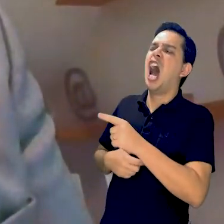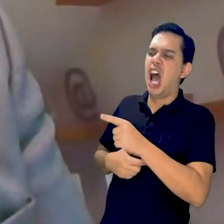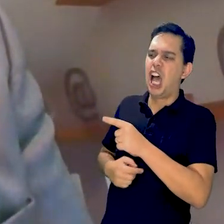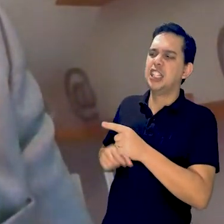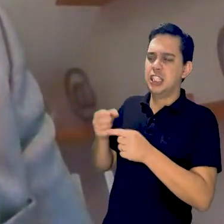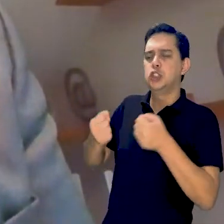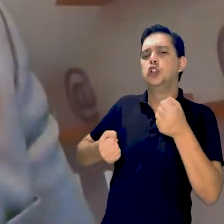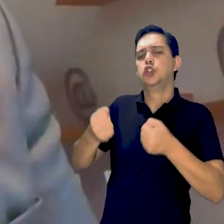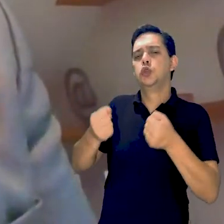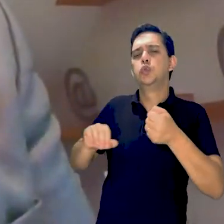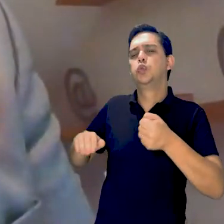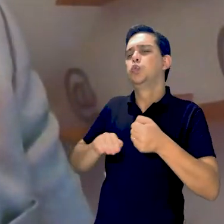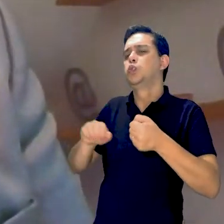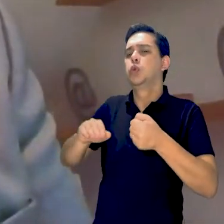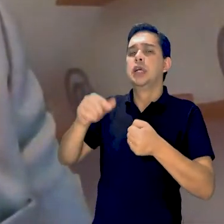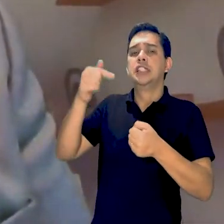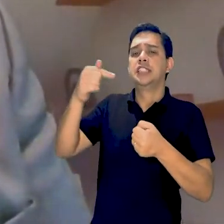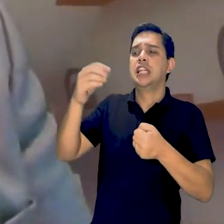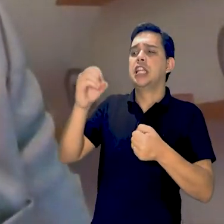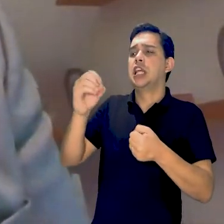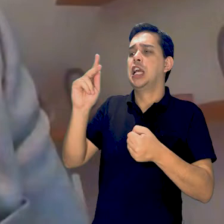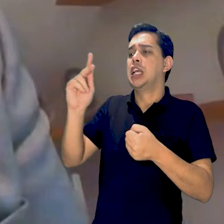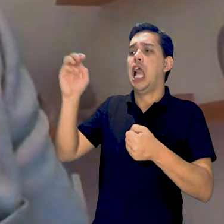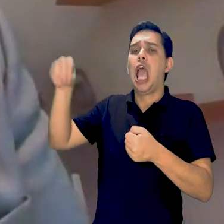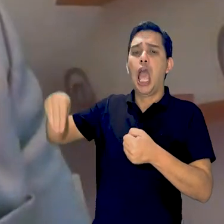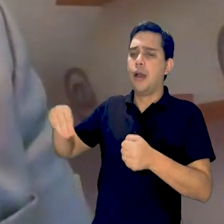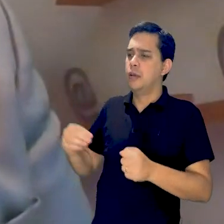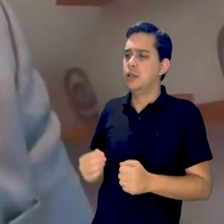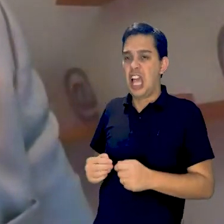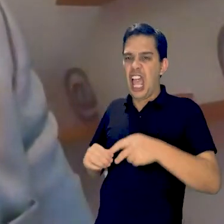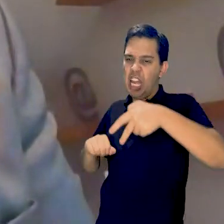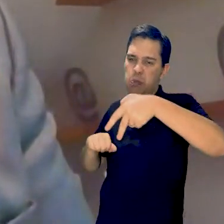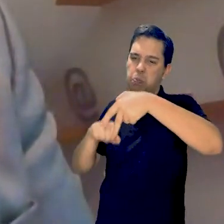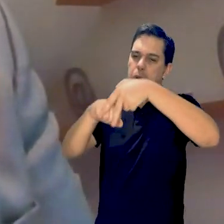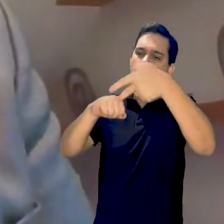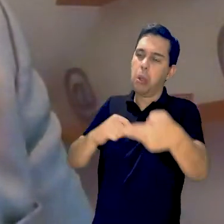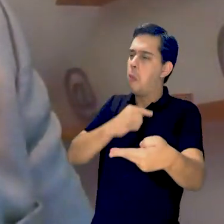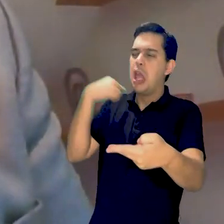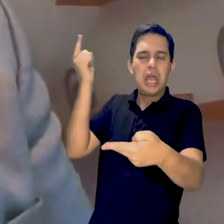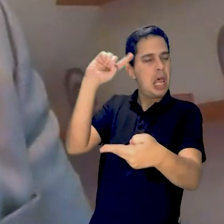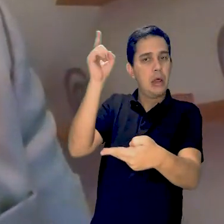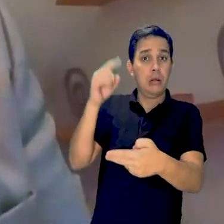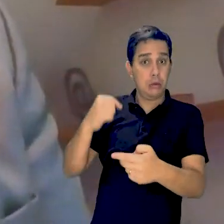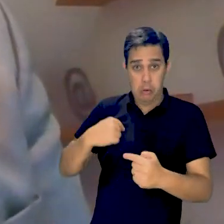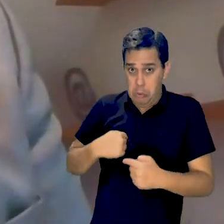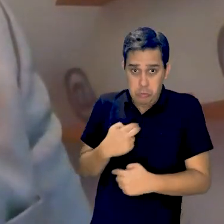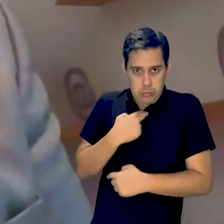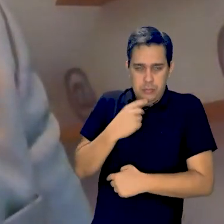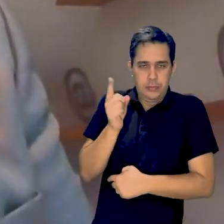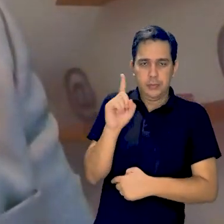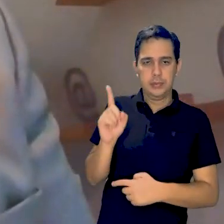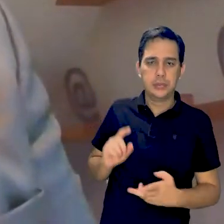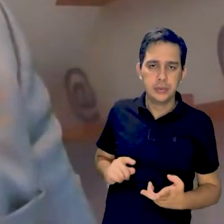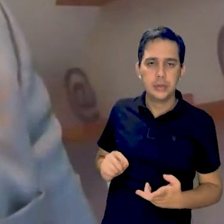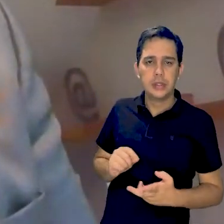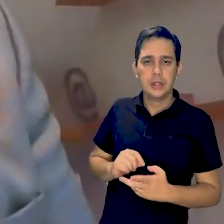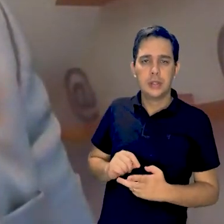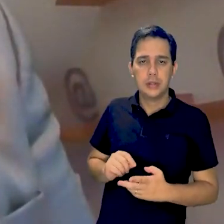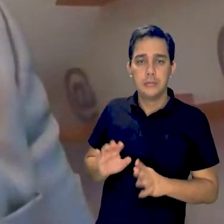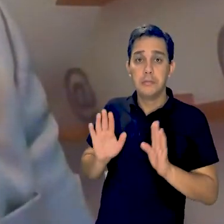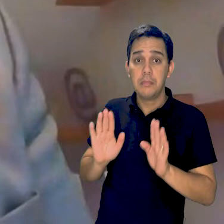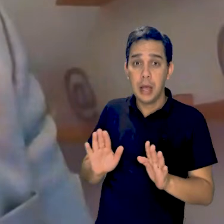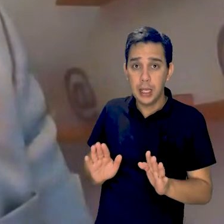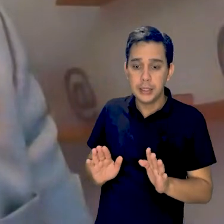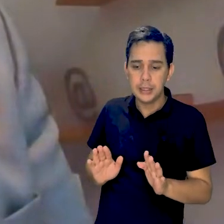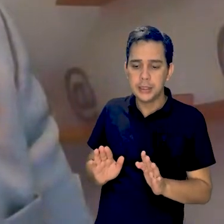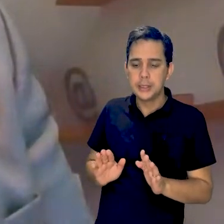70 km por hora, o evento danoso não se daria da forma que se deu. Mas, como